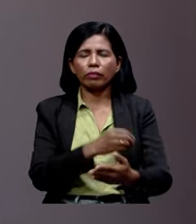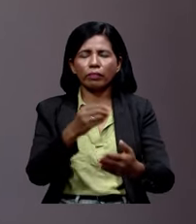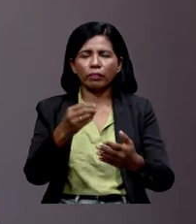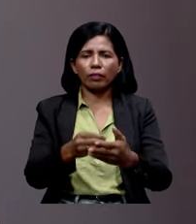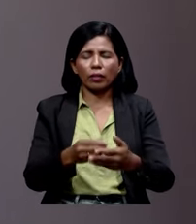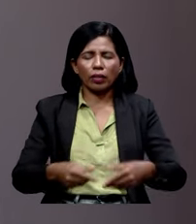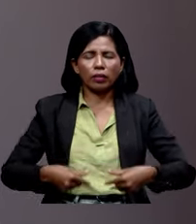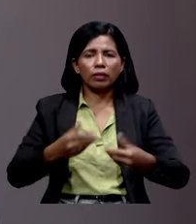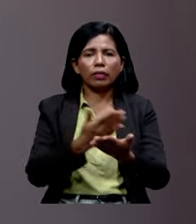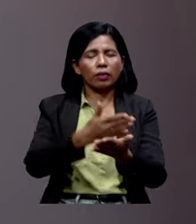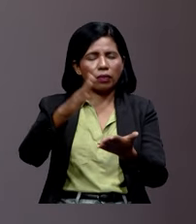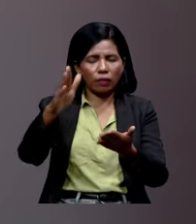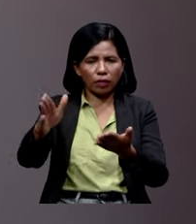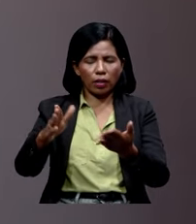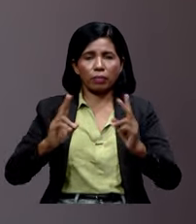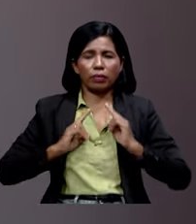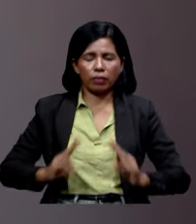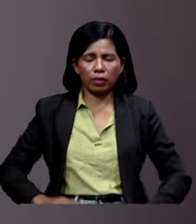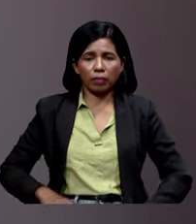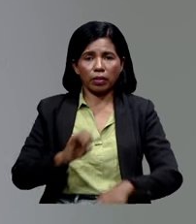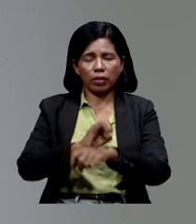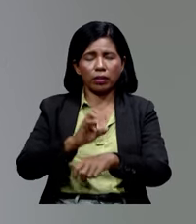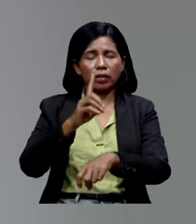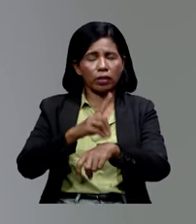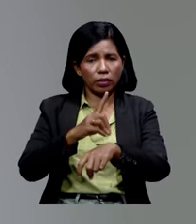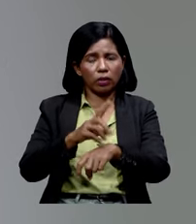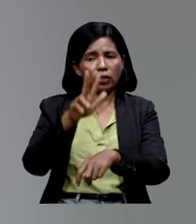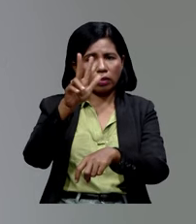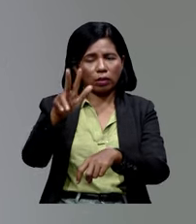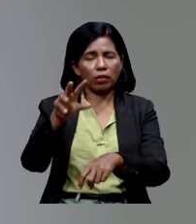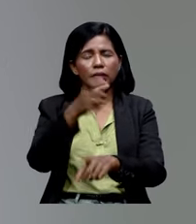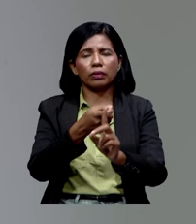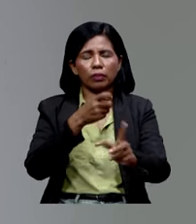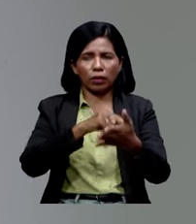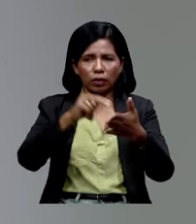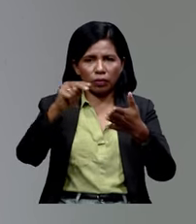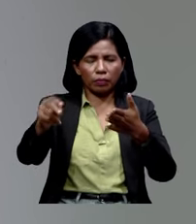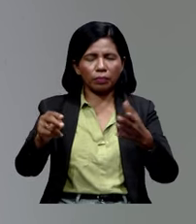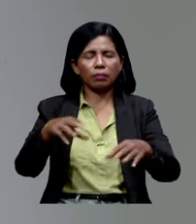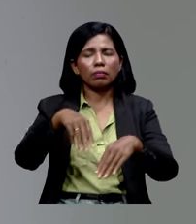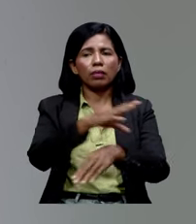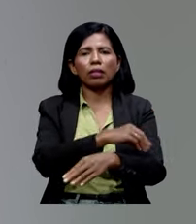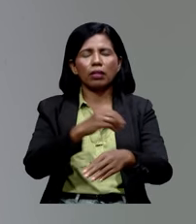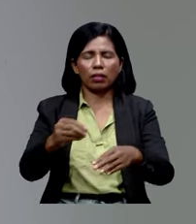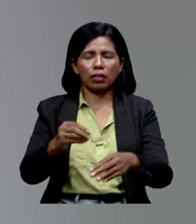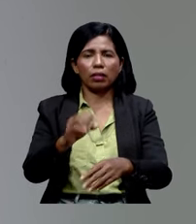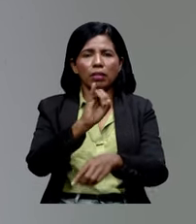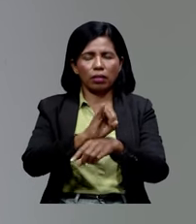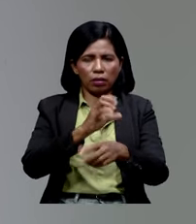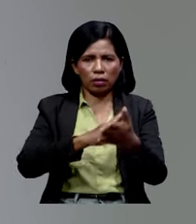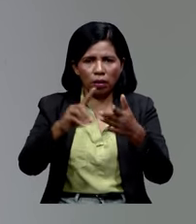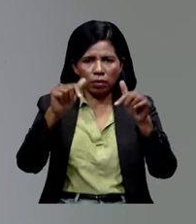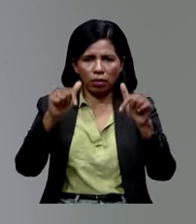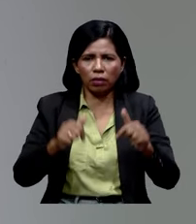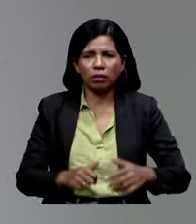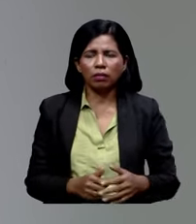se distribui túnicas sirene ba diocese tolo, tuir número ministro extraordinário ba comunhão cara diocese ia semana nene